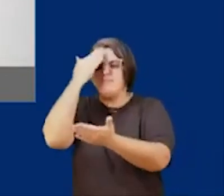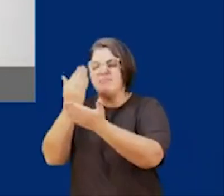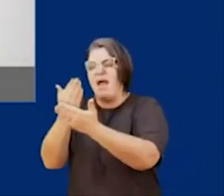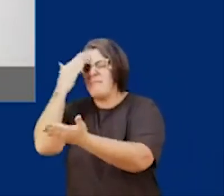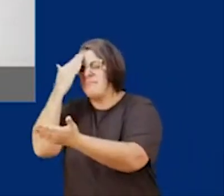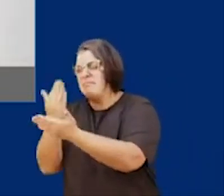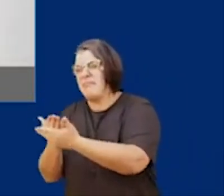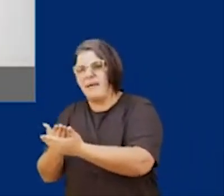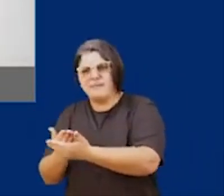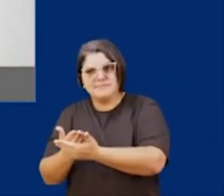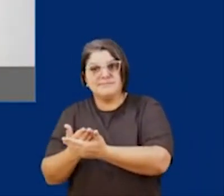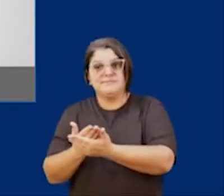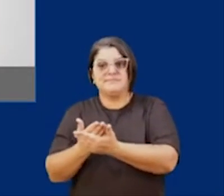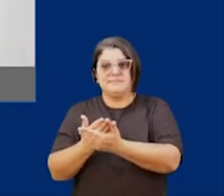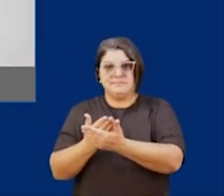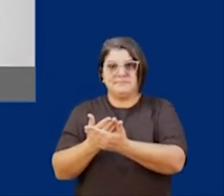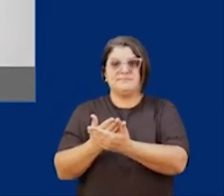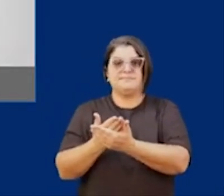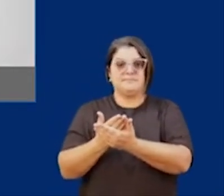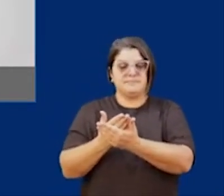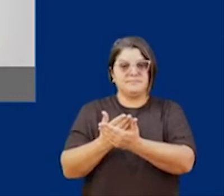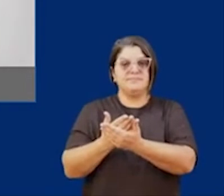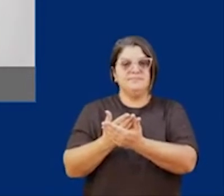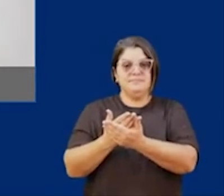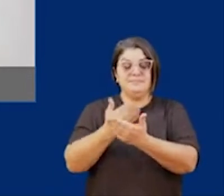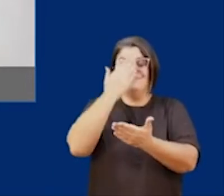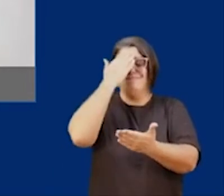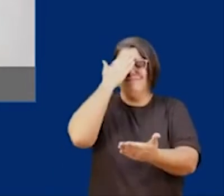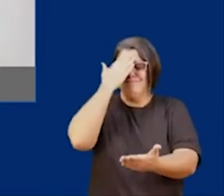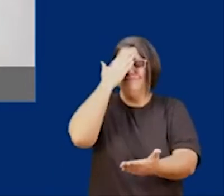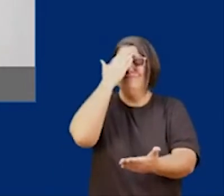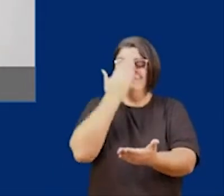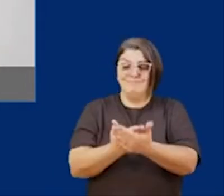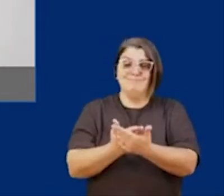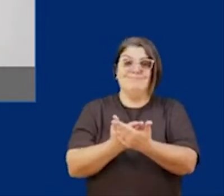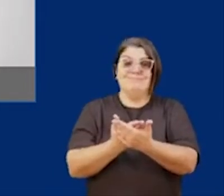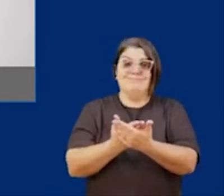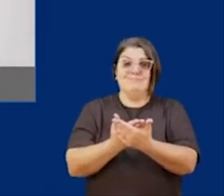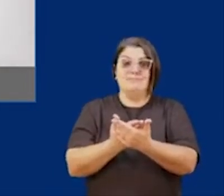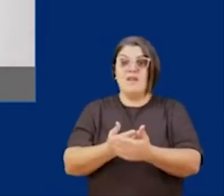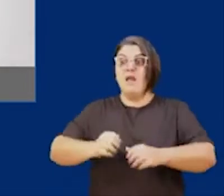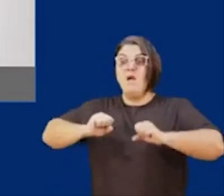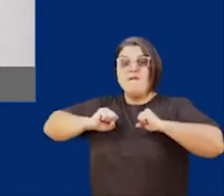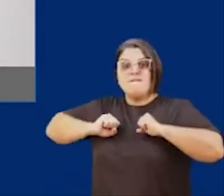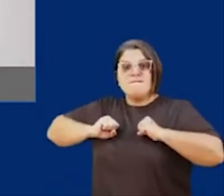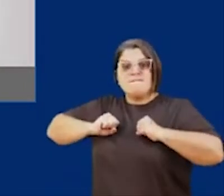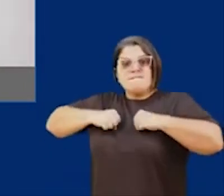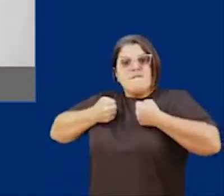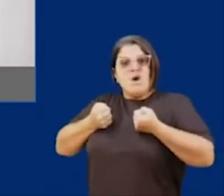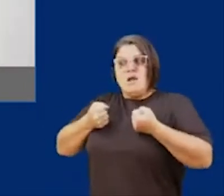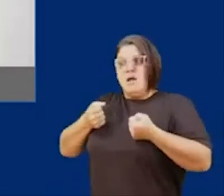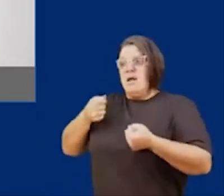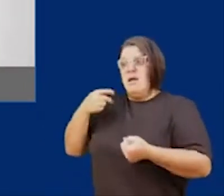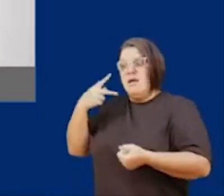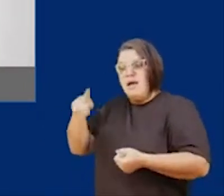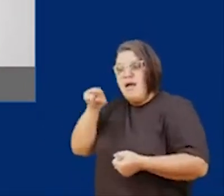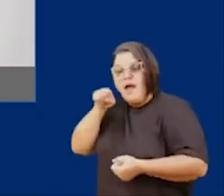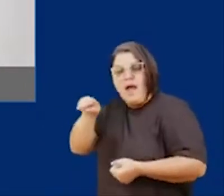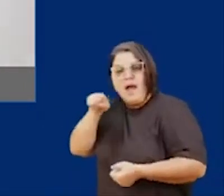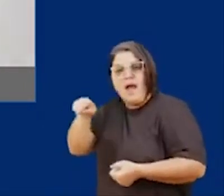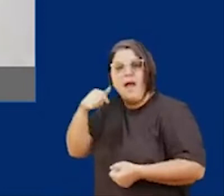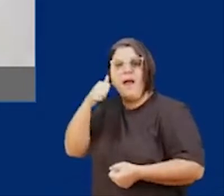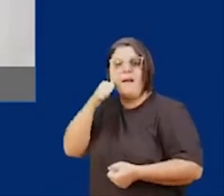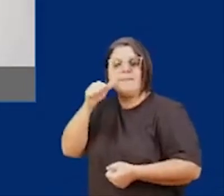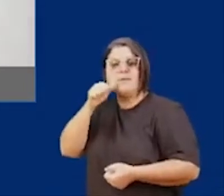crença pra caramba, assim. Então, fortalecer essa mulher no que é a fisiologia do corpo dela, aonde que o bebê